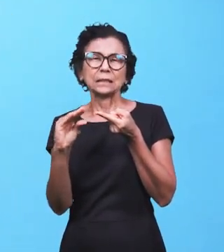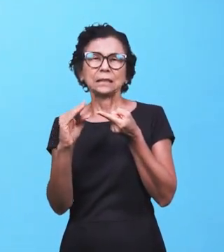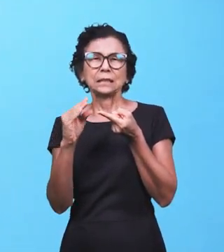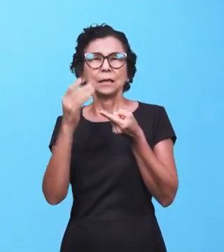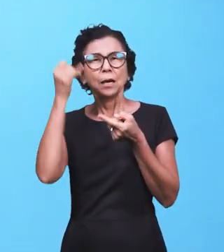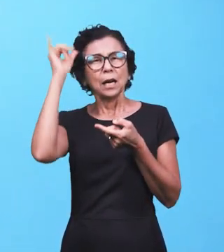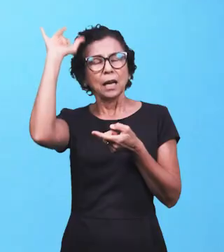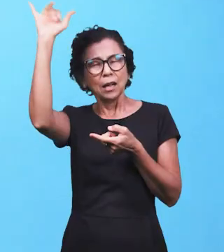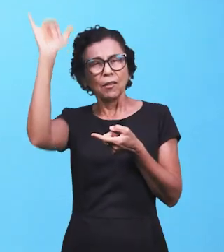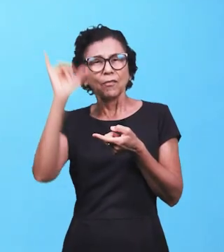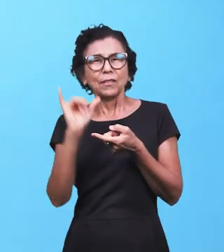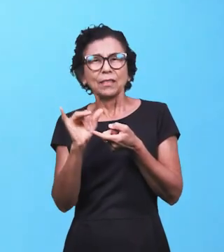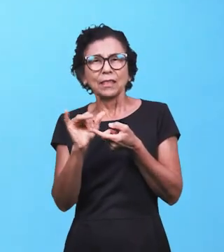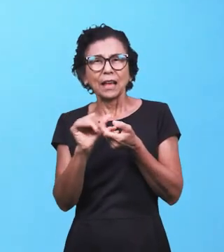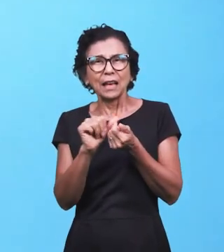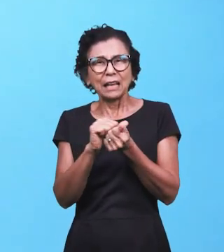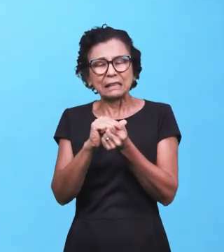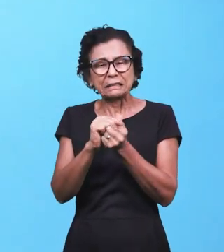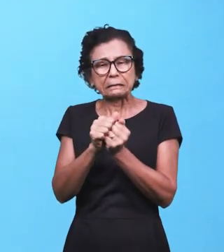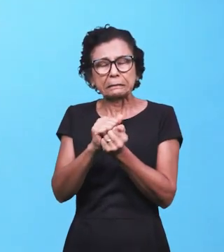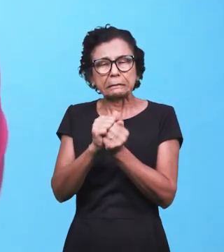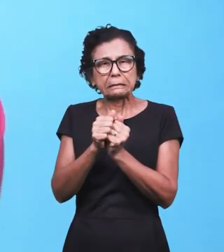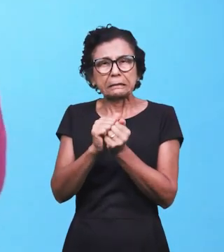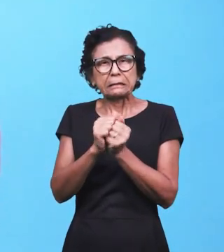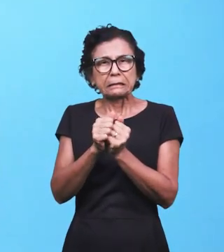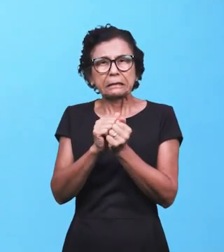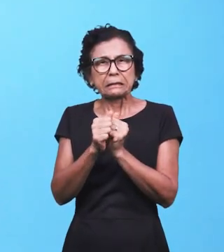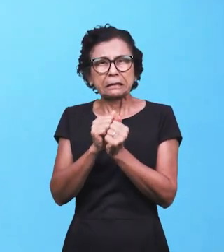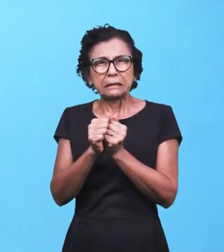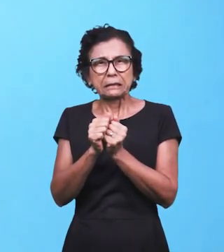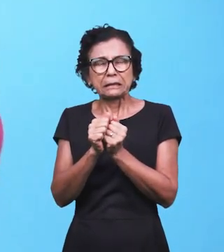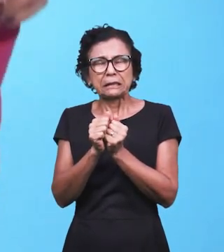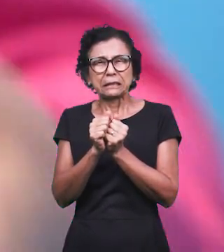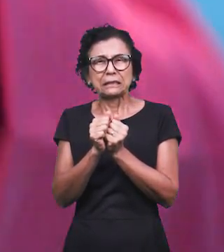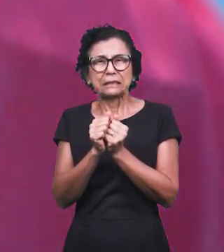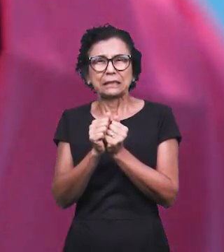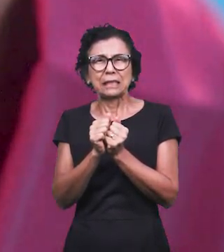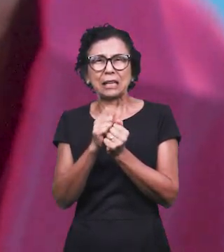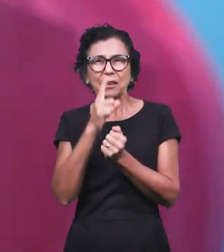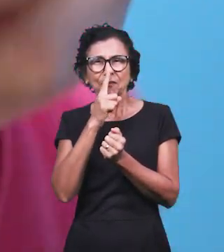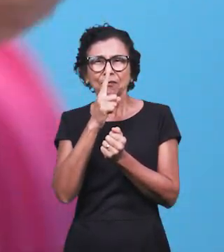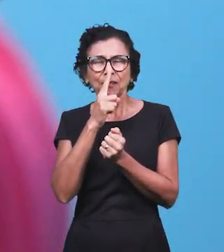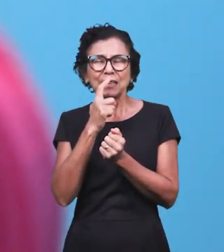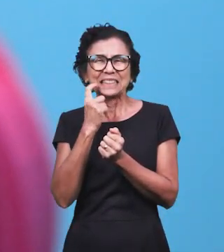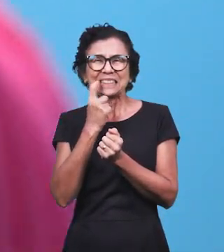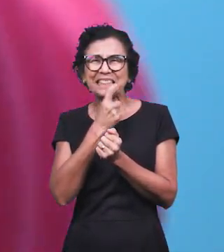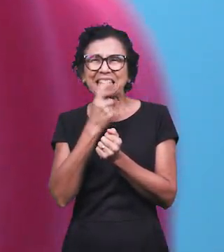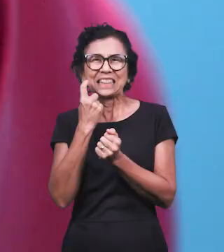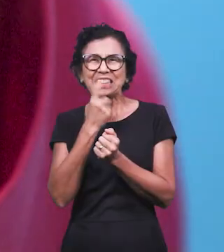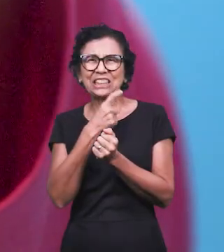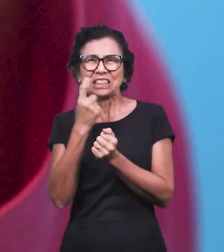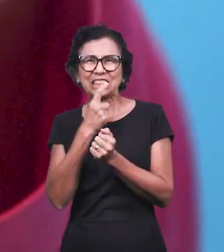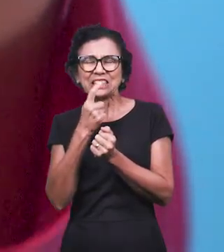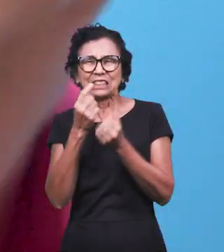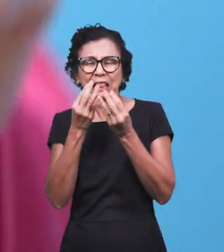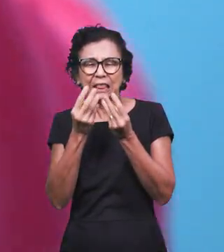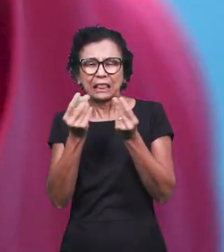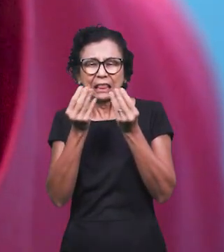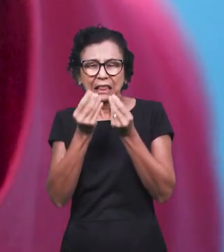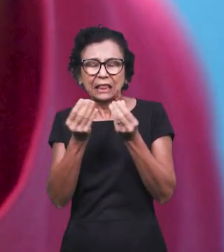dentário e que as cerdas sejam retas. A gente vê, às vezes, muitos desenhos diferentes nas cerdas, né? Mas para você ter uma